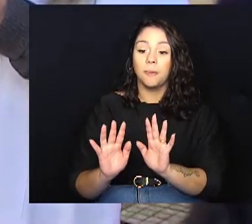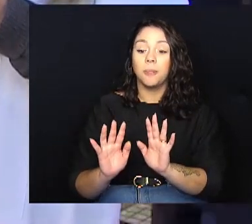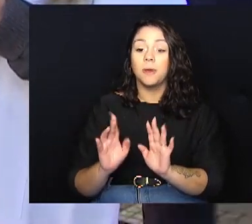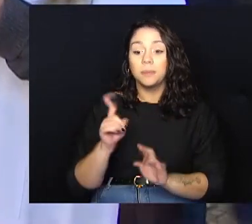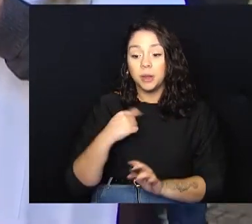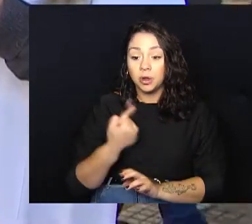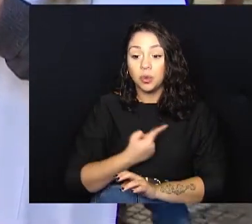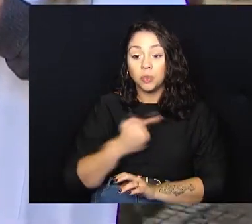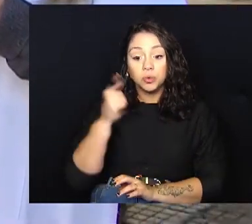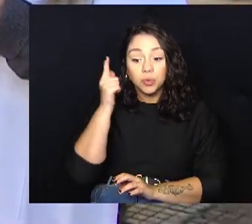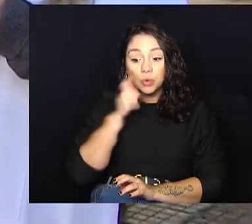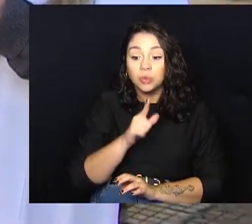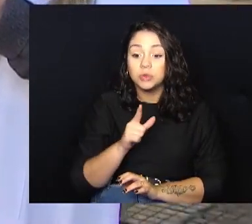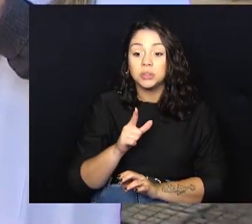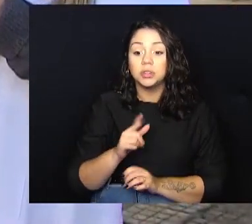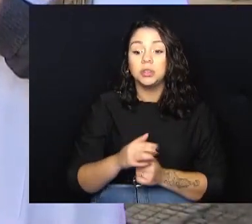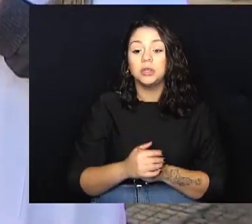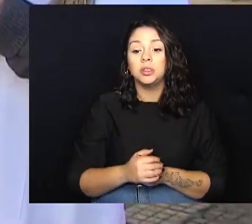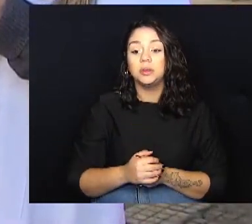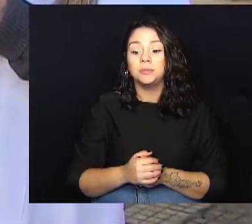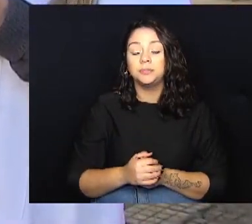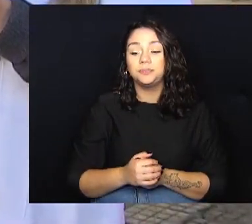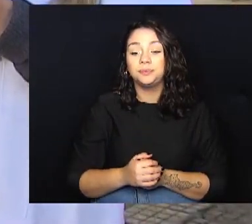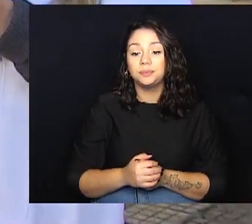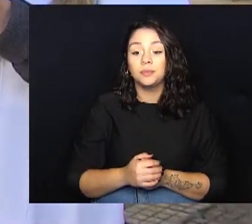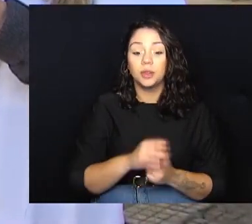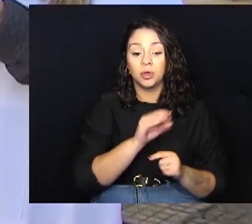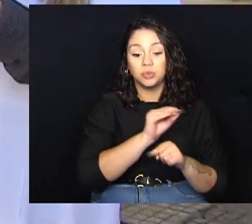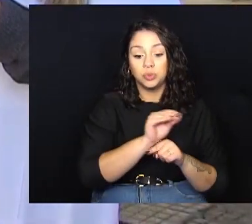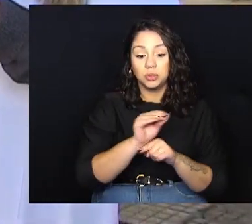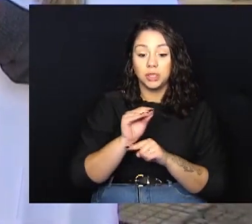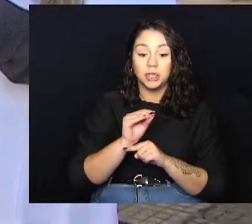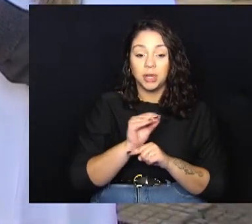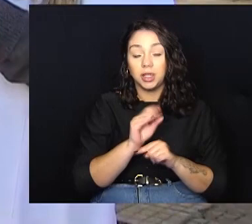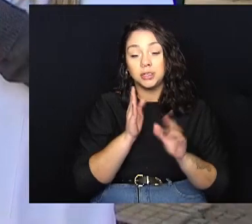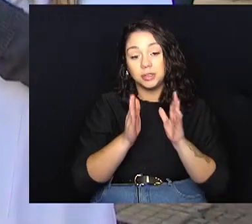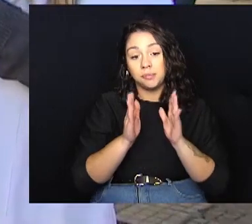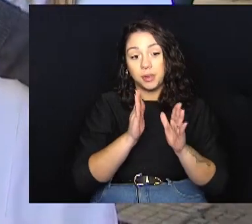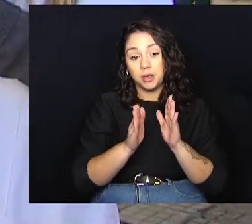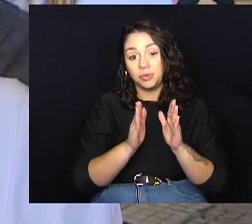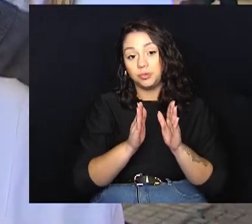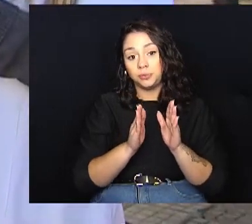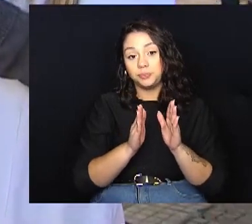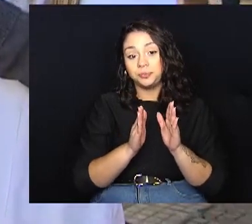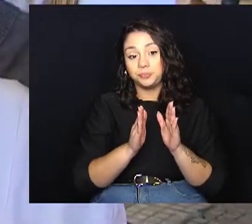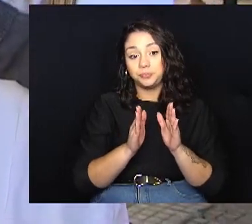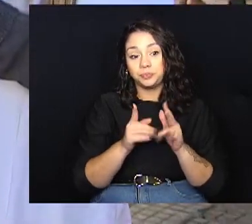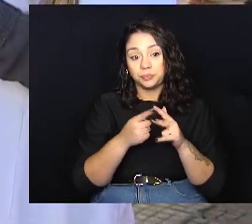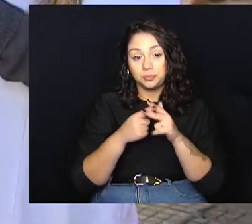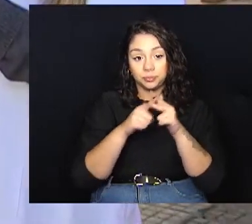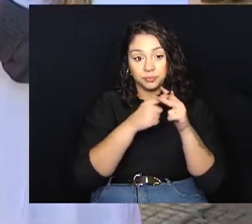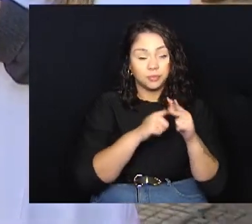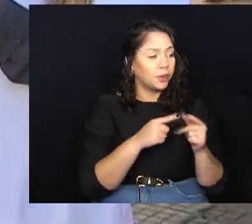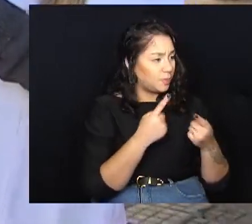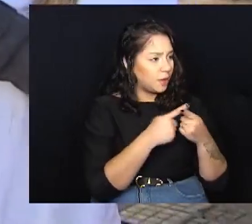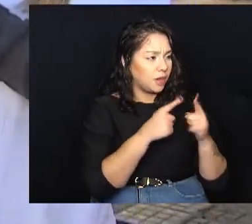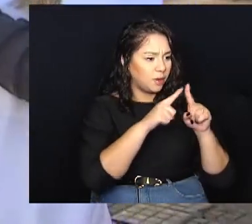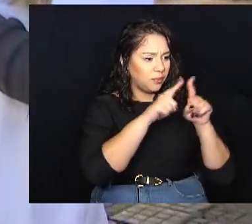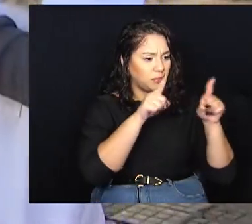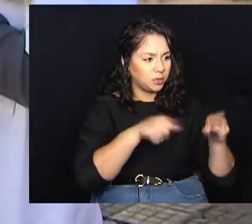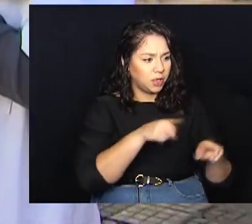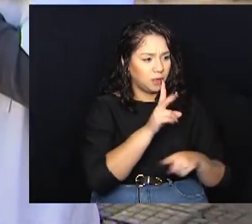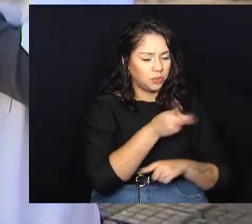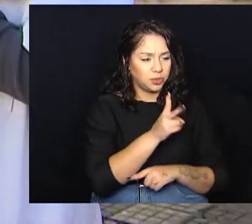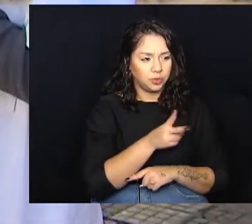conseguir sustentar todo esse período de reforma até porque os funcionários continuam e